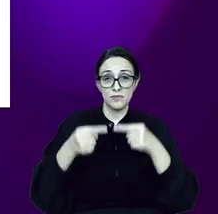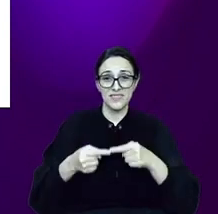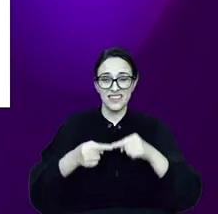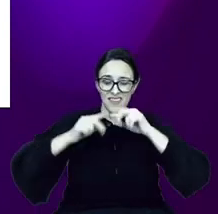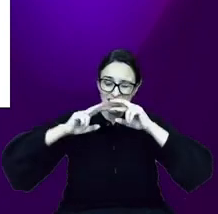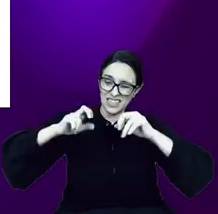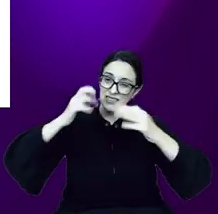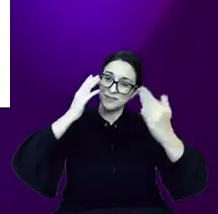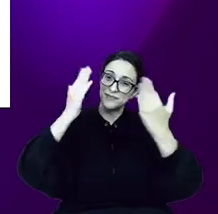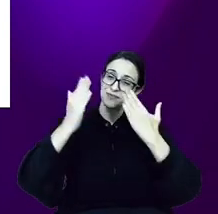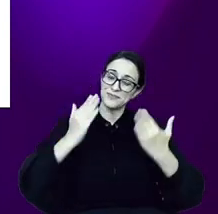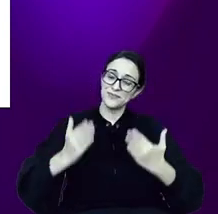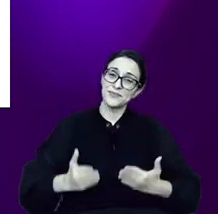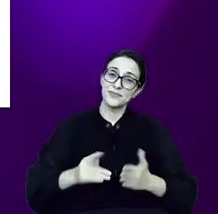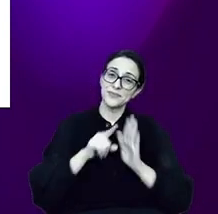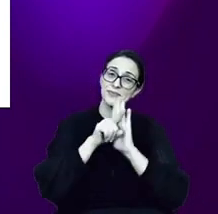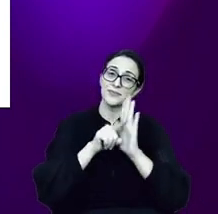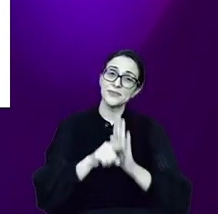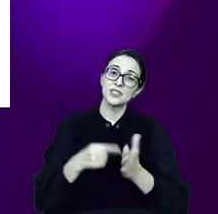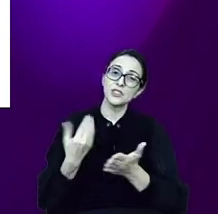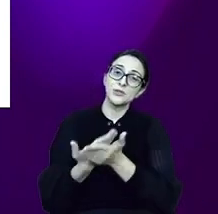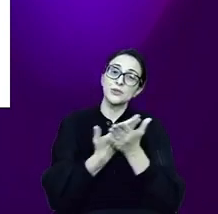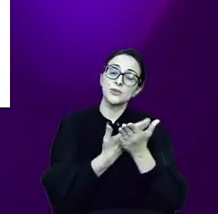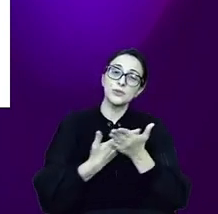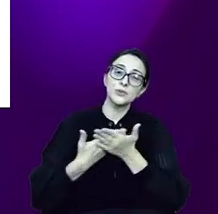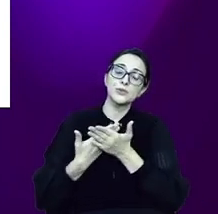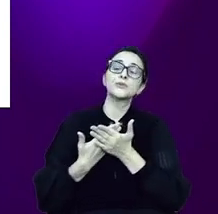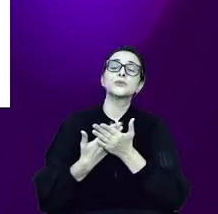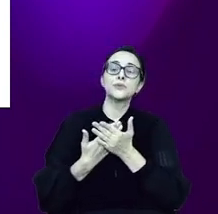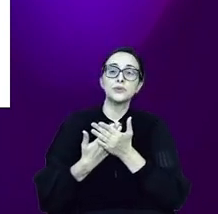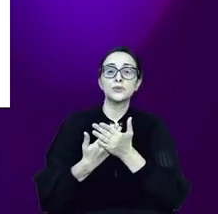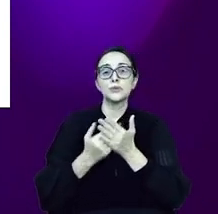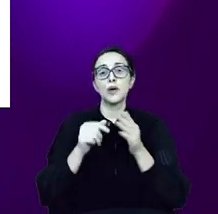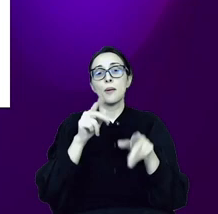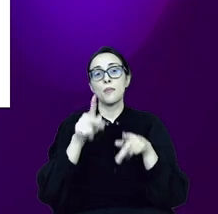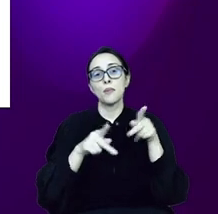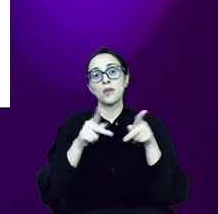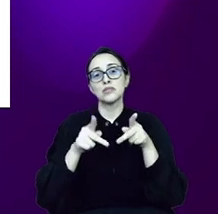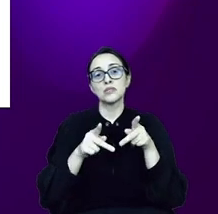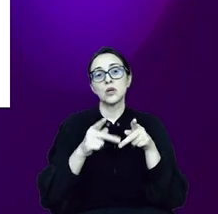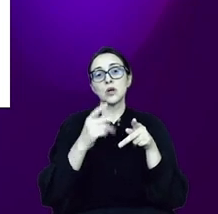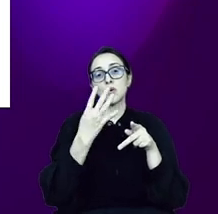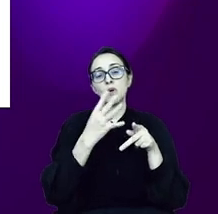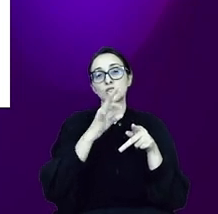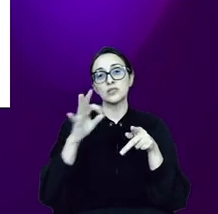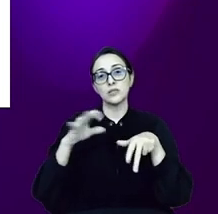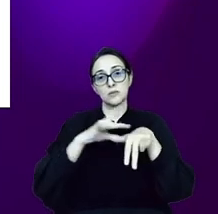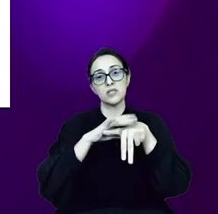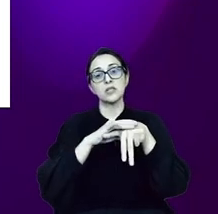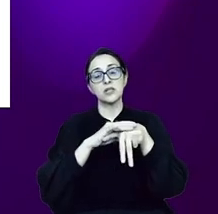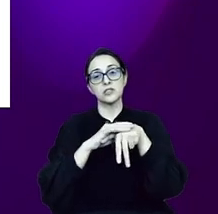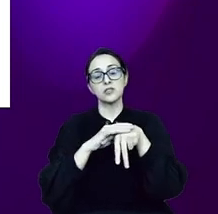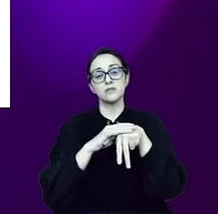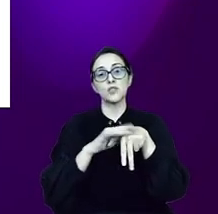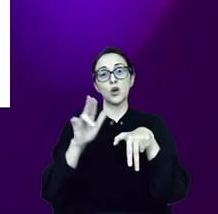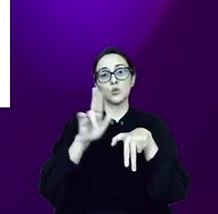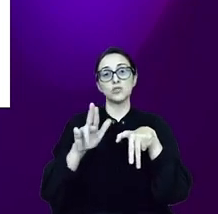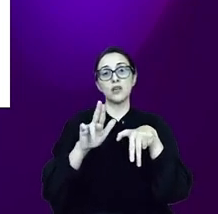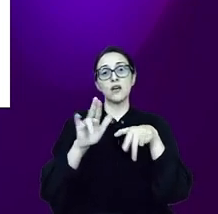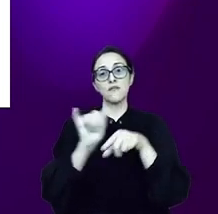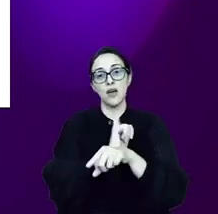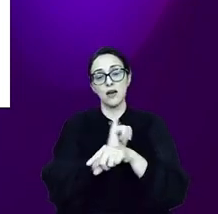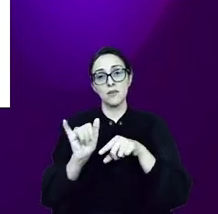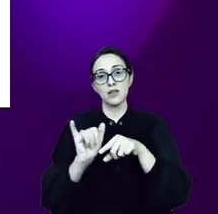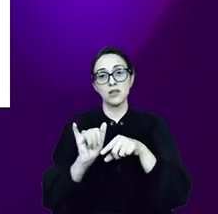análise, esse estudo, analisando uma população de pouco mais de 400 pacientes, utilizando essas ferramentas